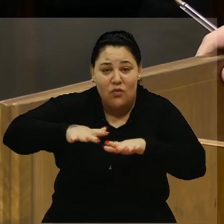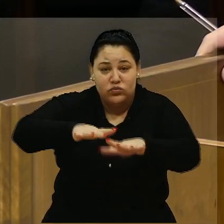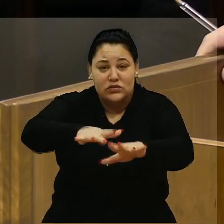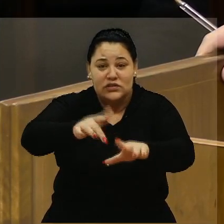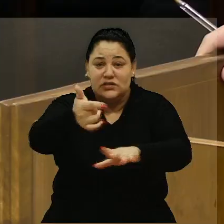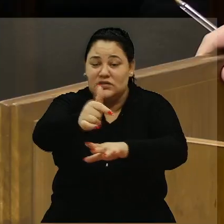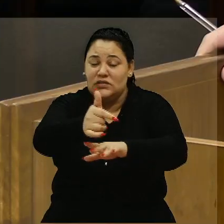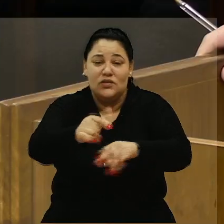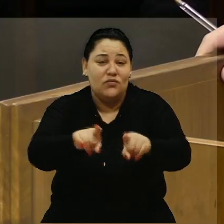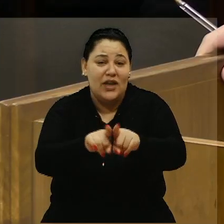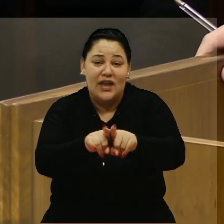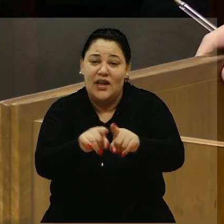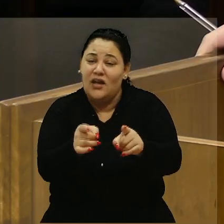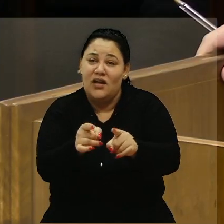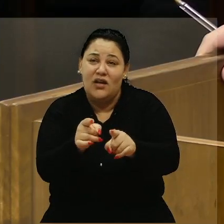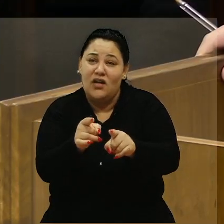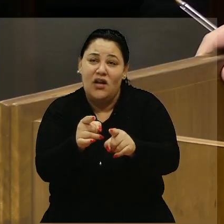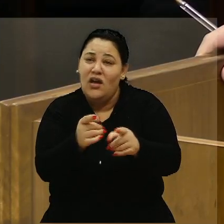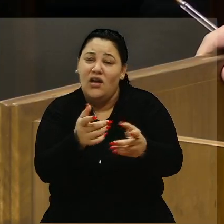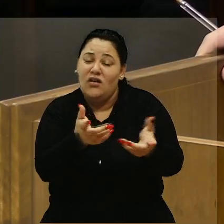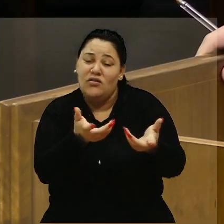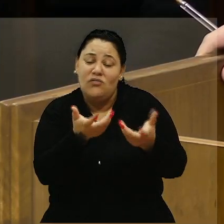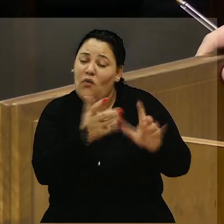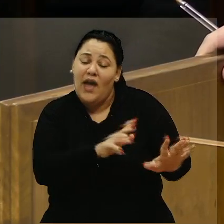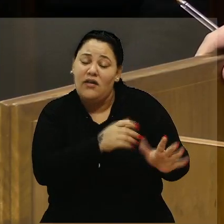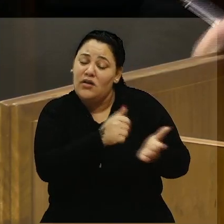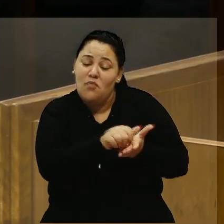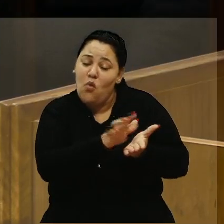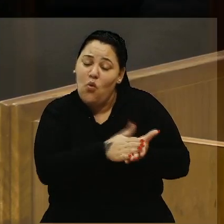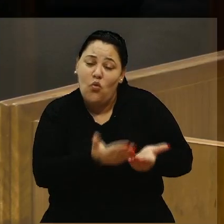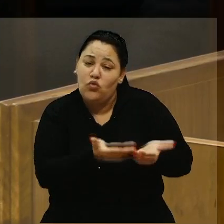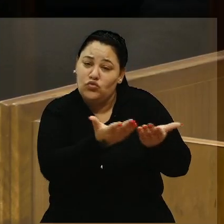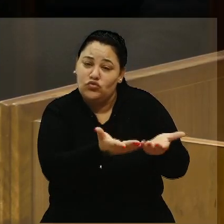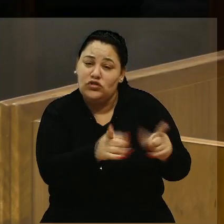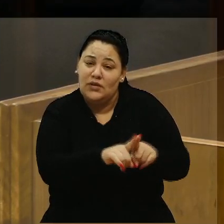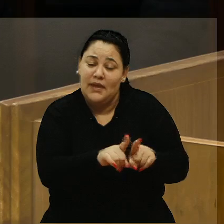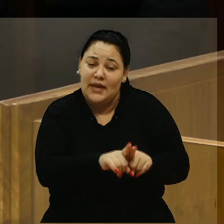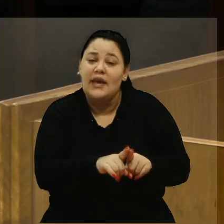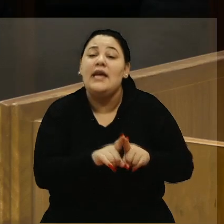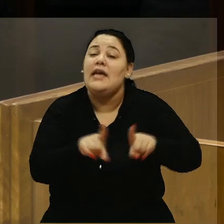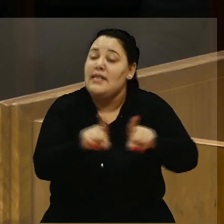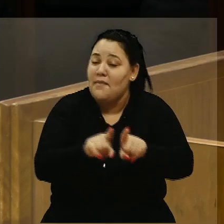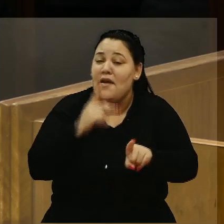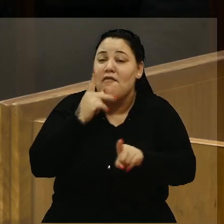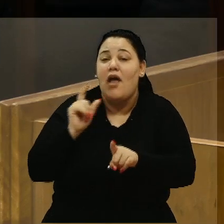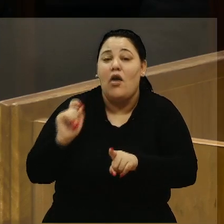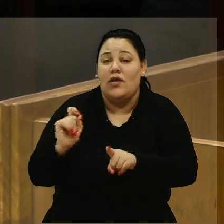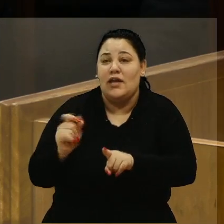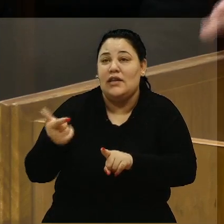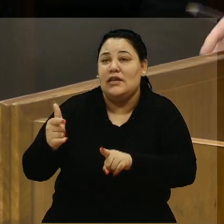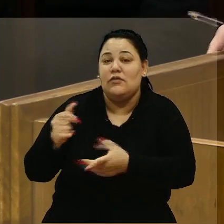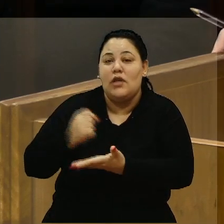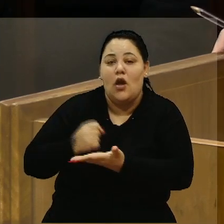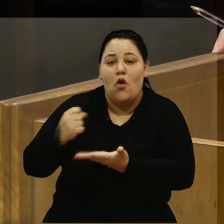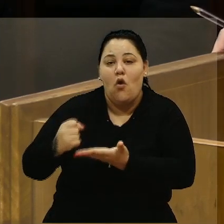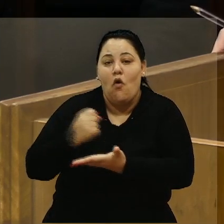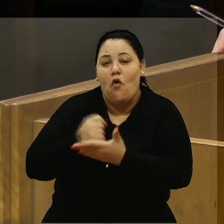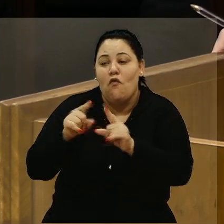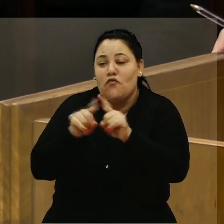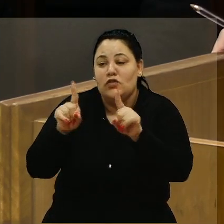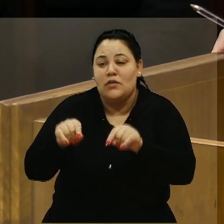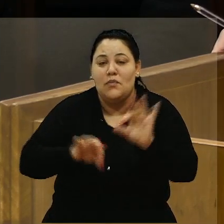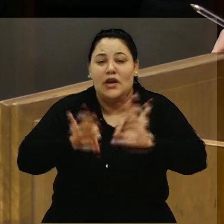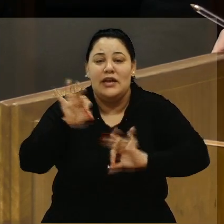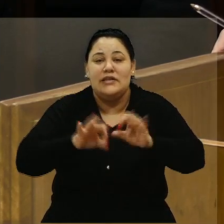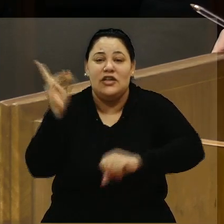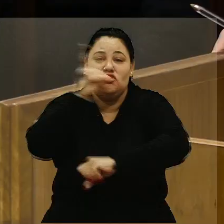eu não quero eles com esse mesmo ímpeto e efetivo para multar. Também eles alegam que não tem efetivo, muitas vezes, para organizar dia de